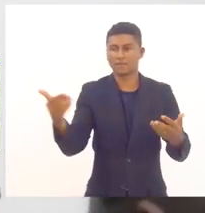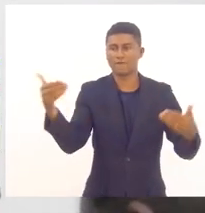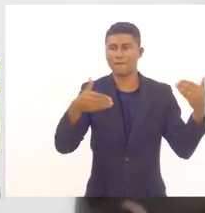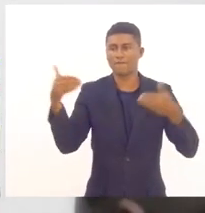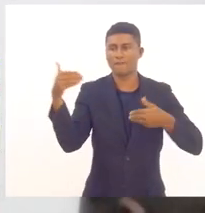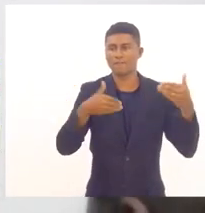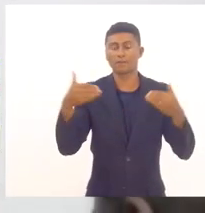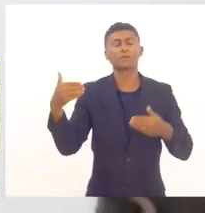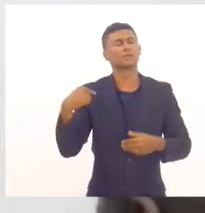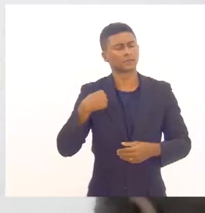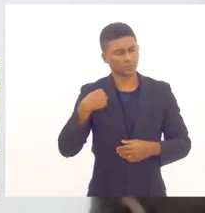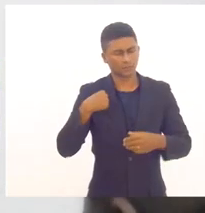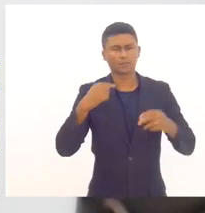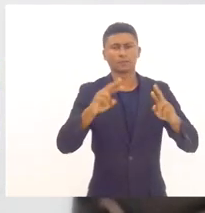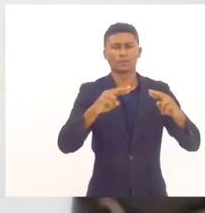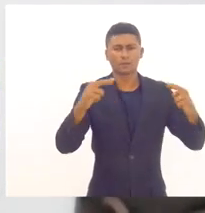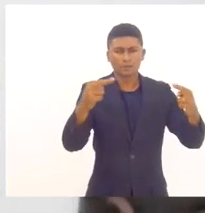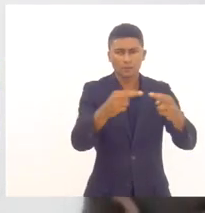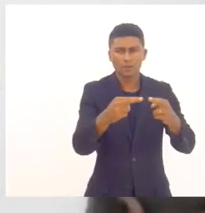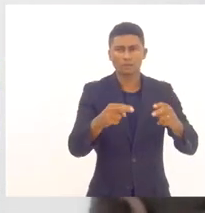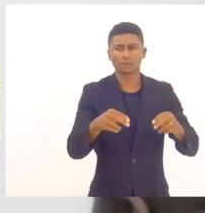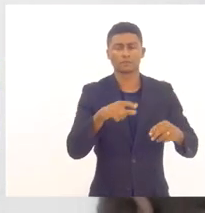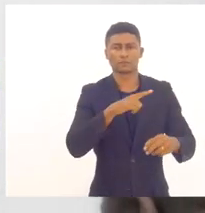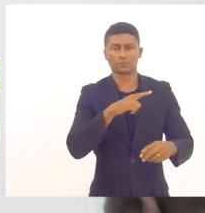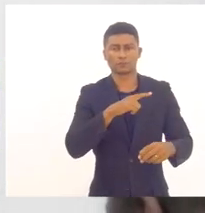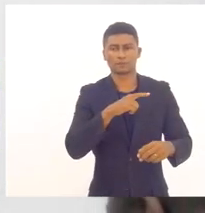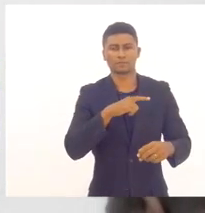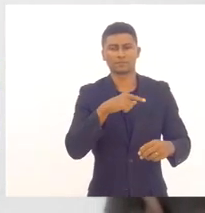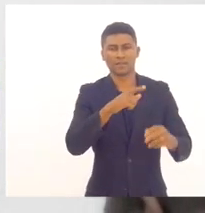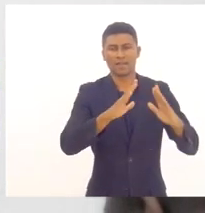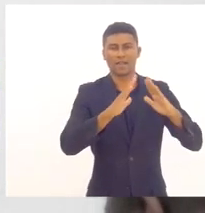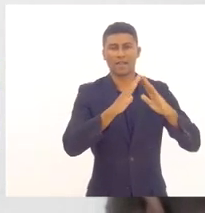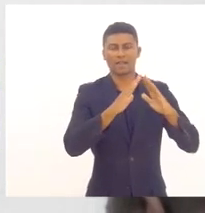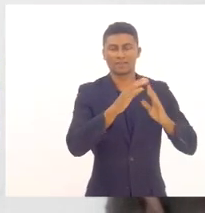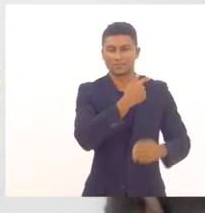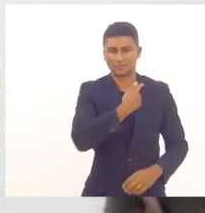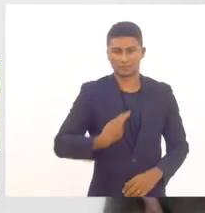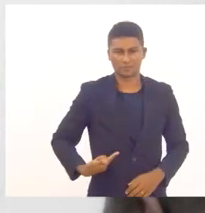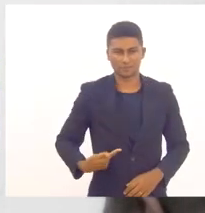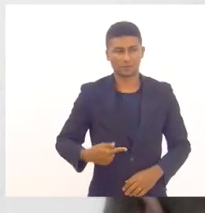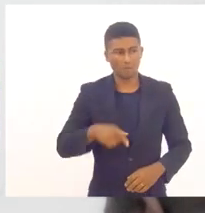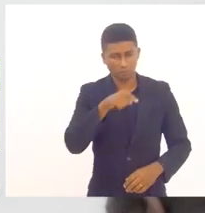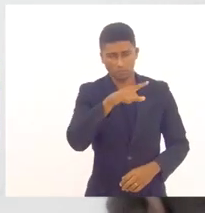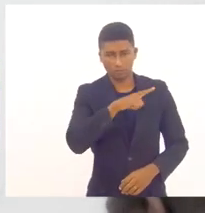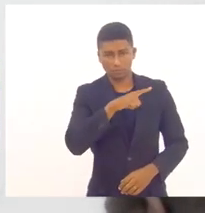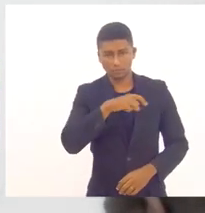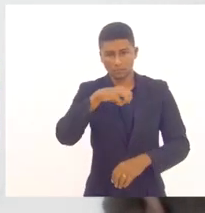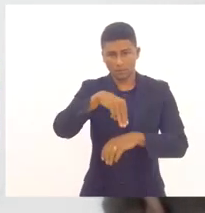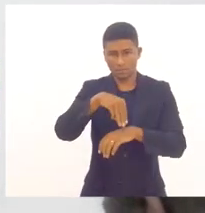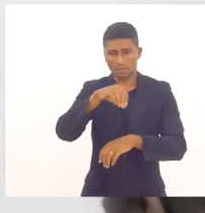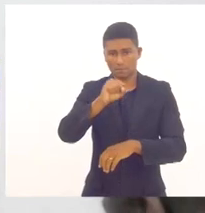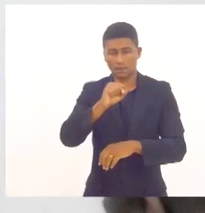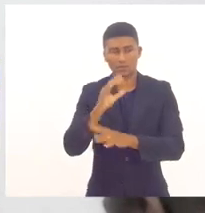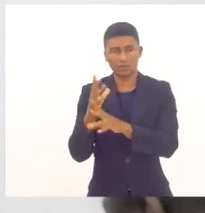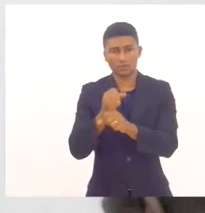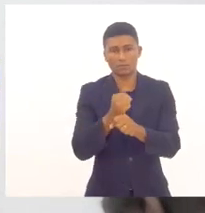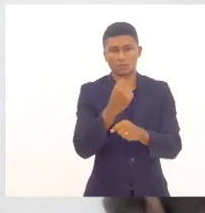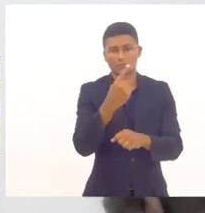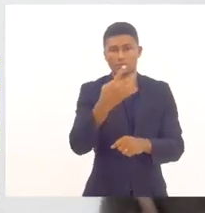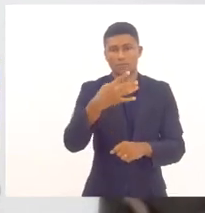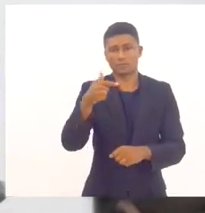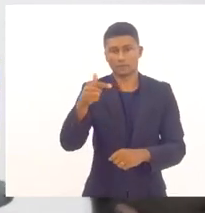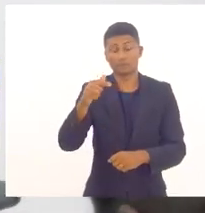Eu fiz reunião no gabinete militar do Palácio Guanabara, onde tinha 147 mestres, quando o